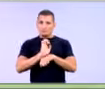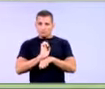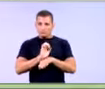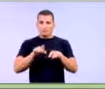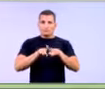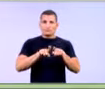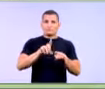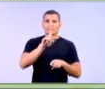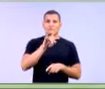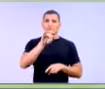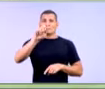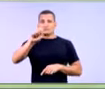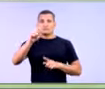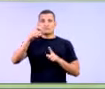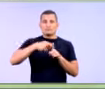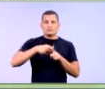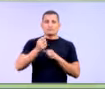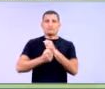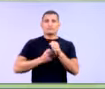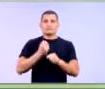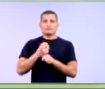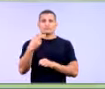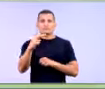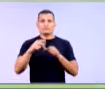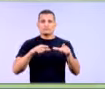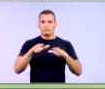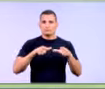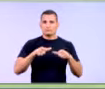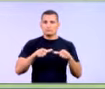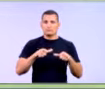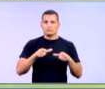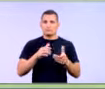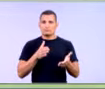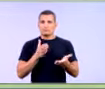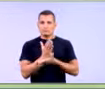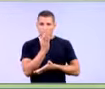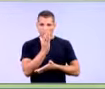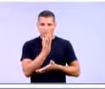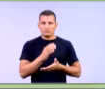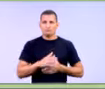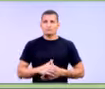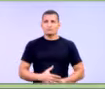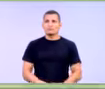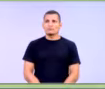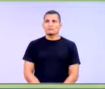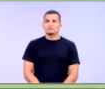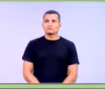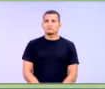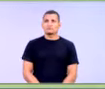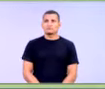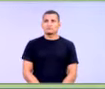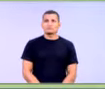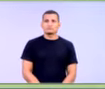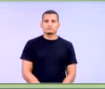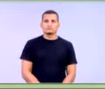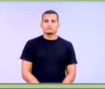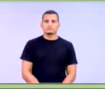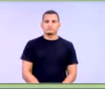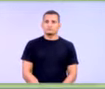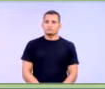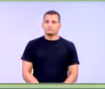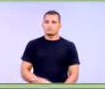dia, o mês e o ano que o seu trabalho foi aprovado. Então, caso você